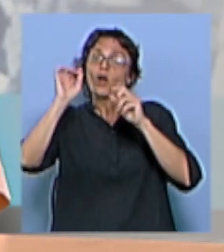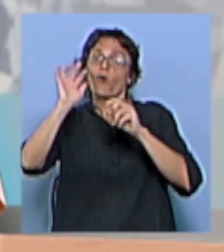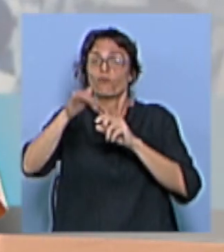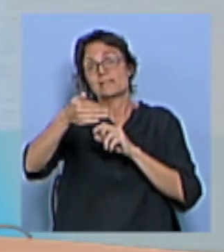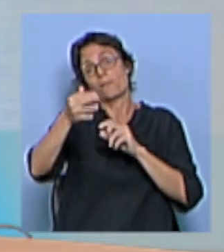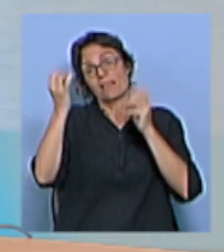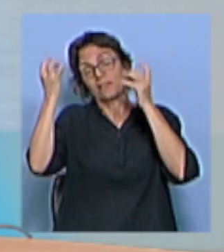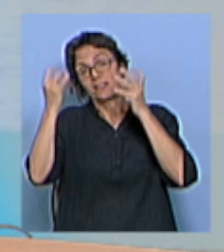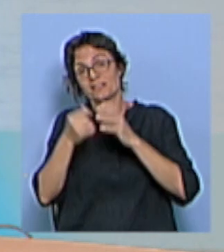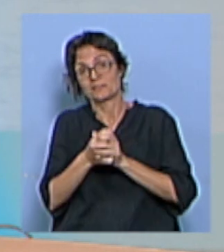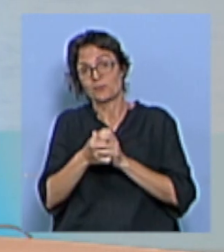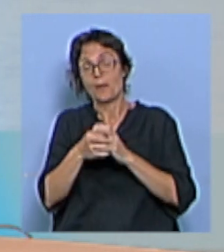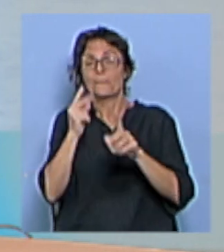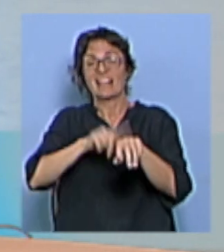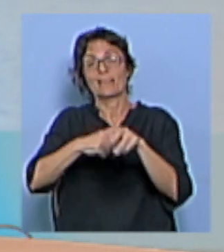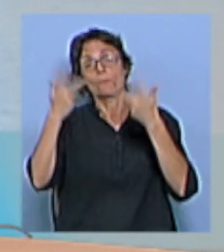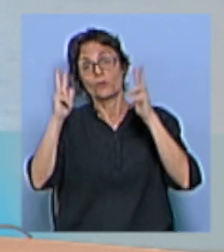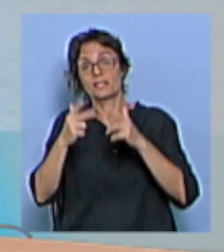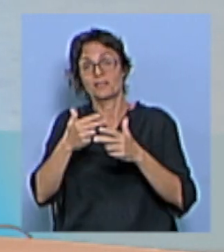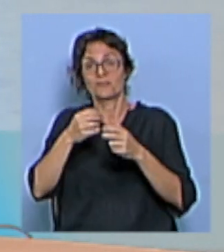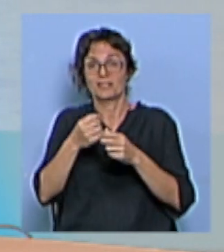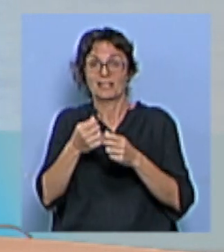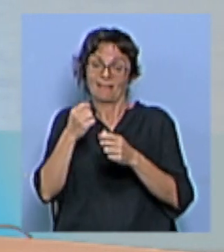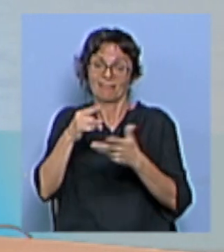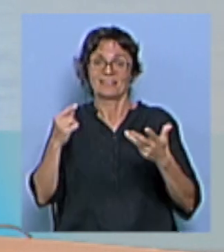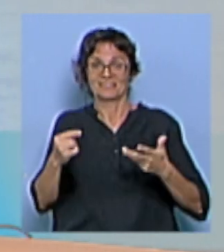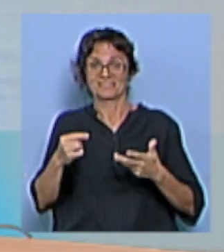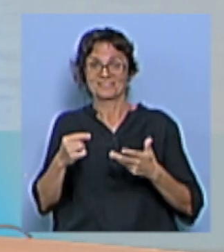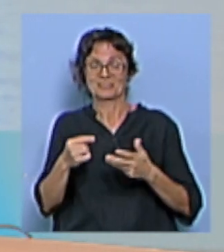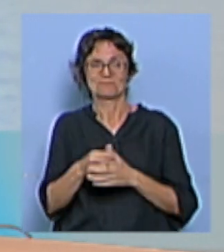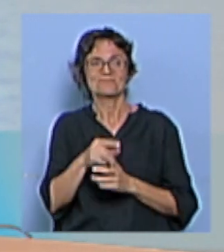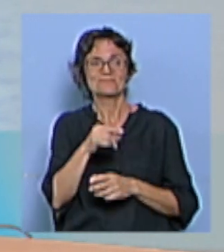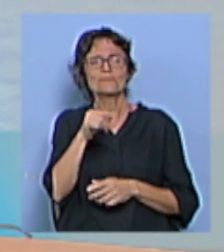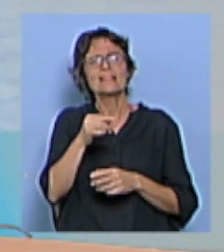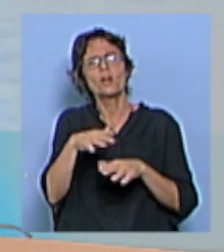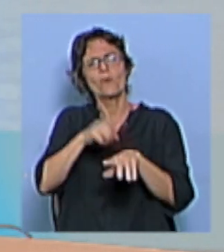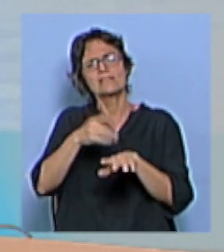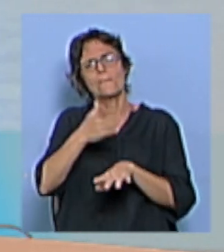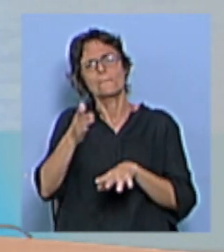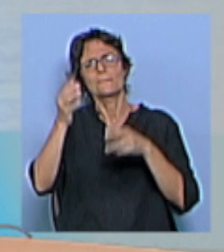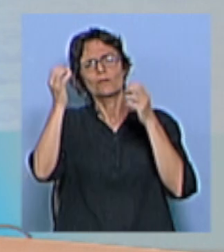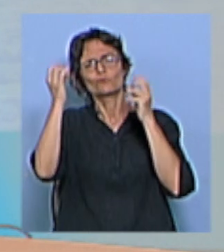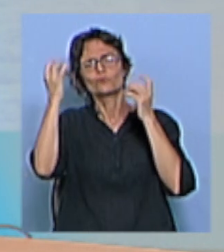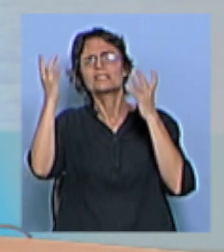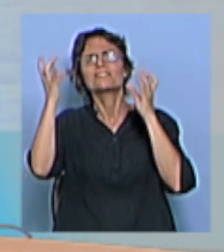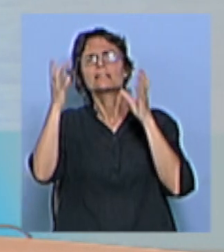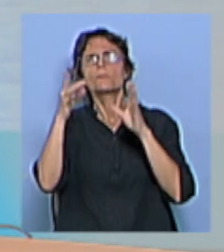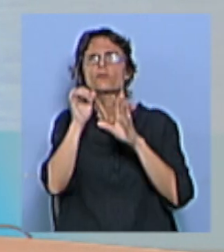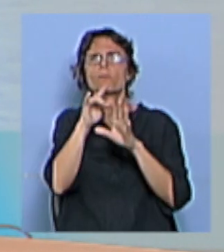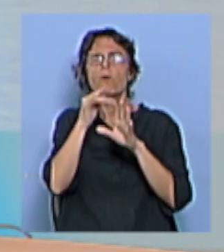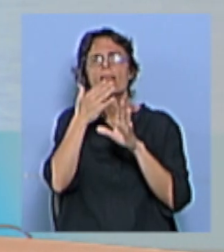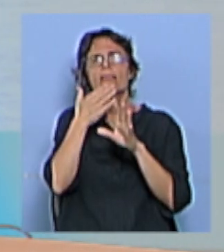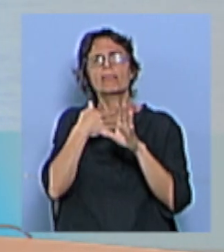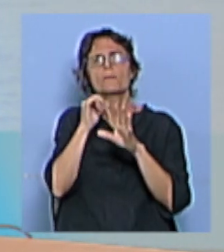e esta paragem também pode ser aproveitada. Este ludos também pode ser a aquisição de cultura, de